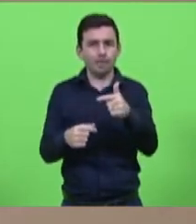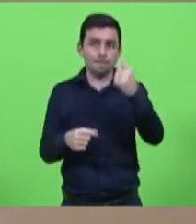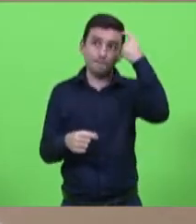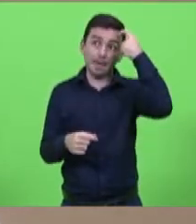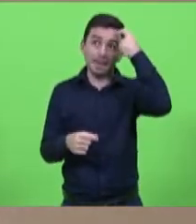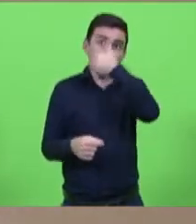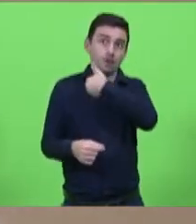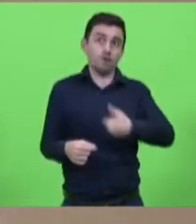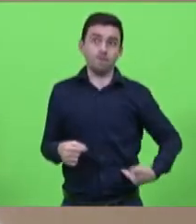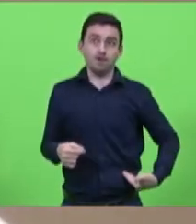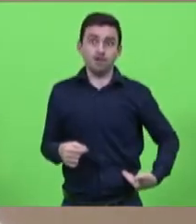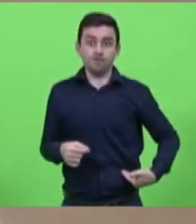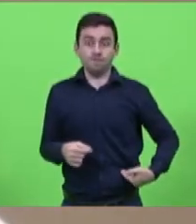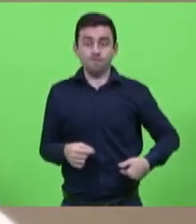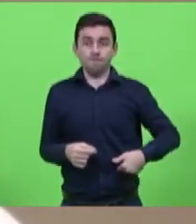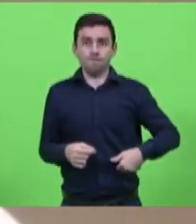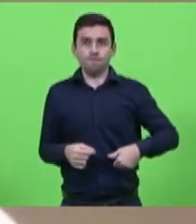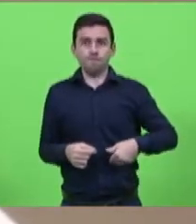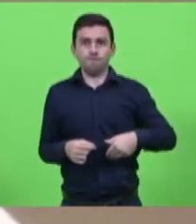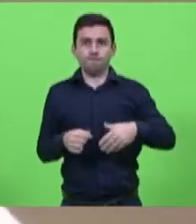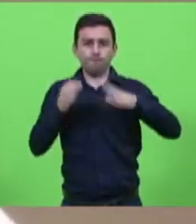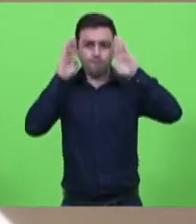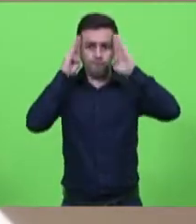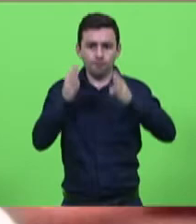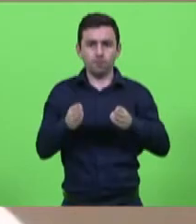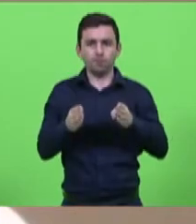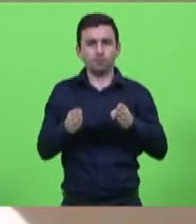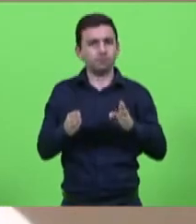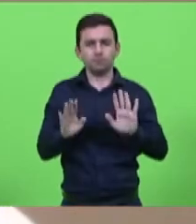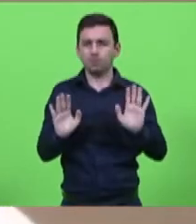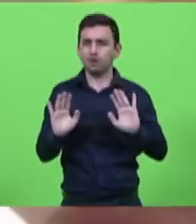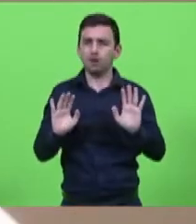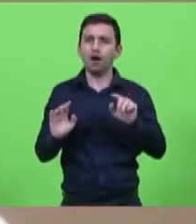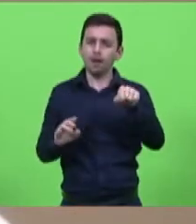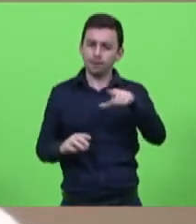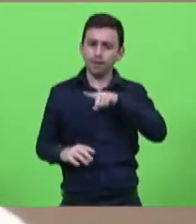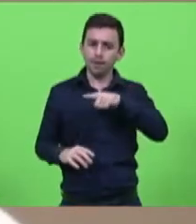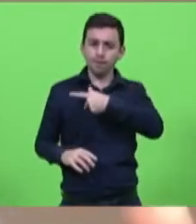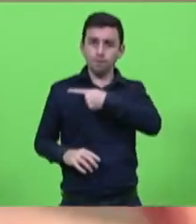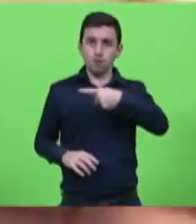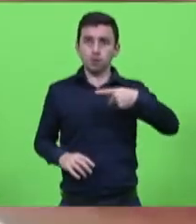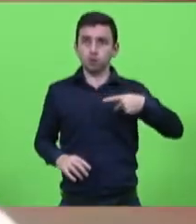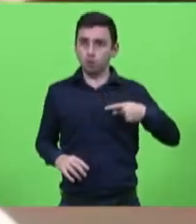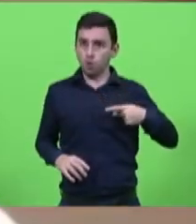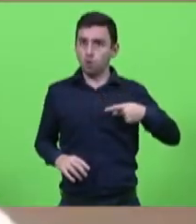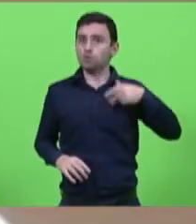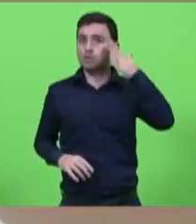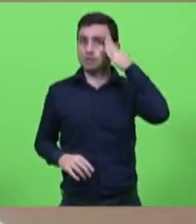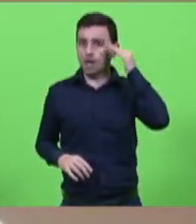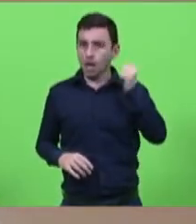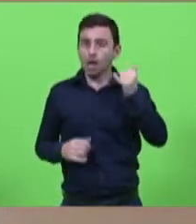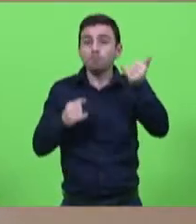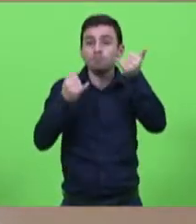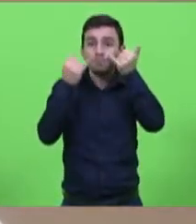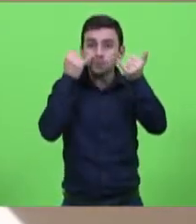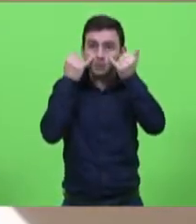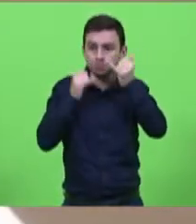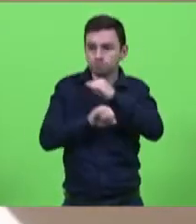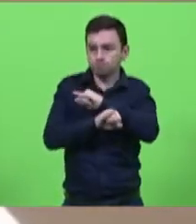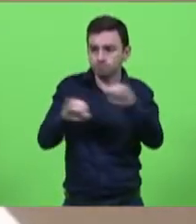forma centralizada falando com a população. Ali tem um pastor bem informado que sabe qual é a informação que deve